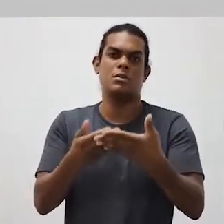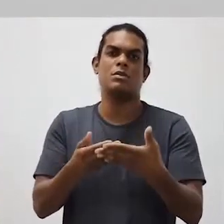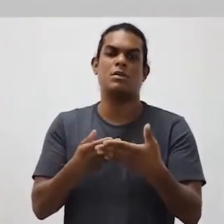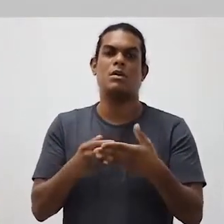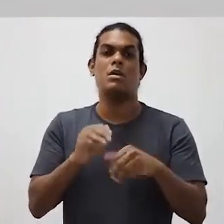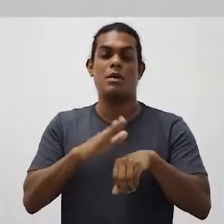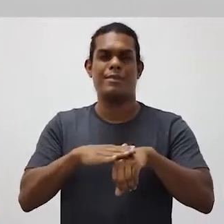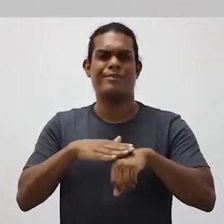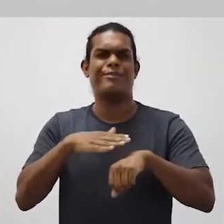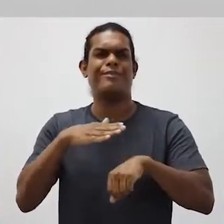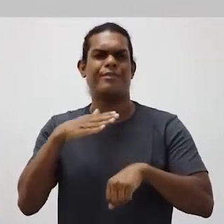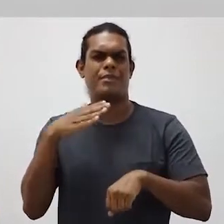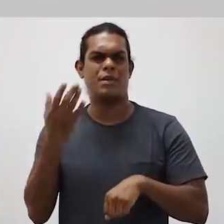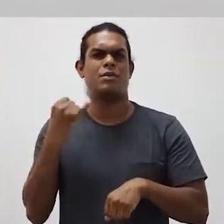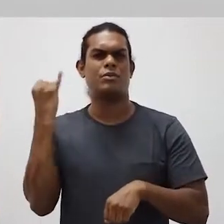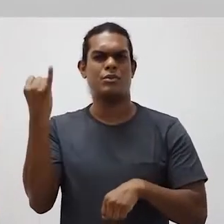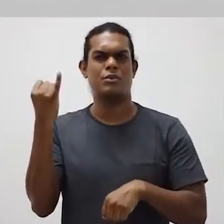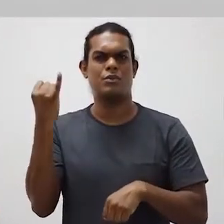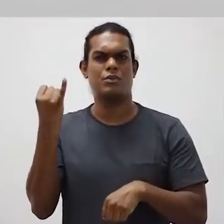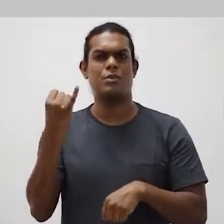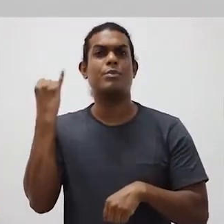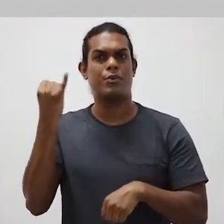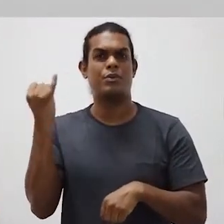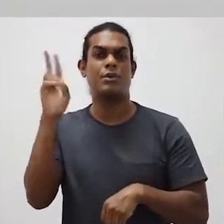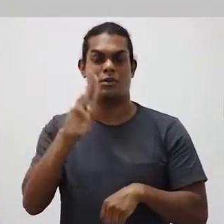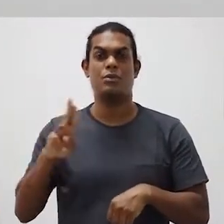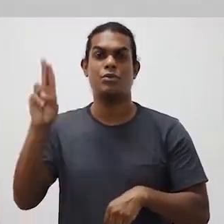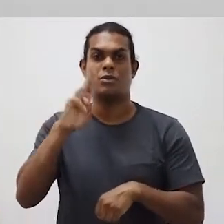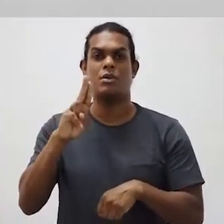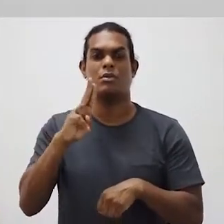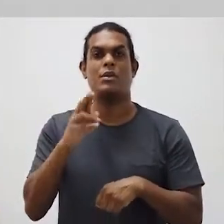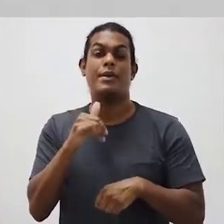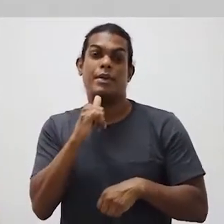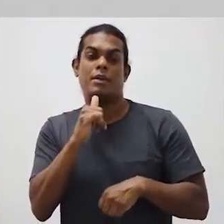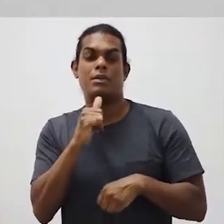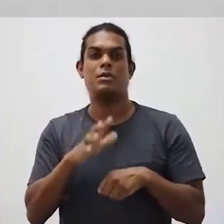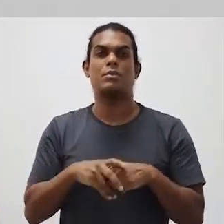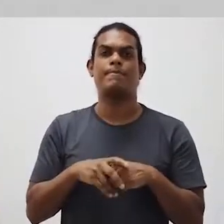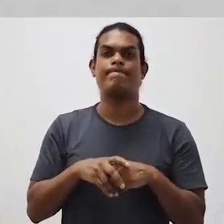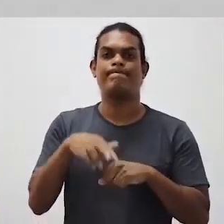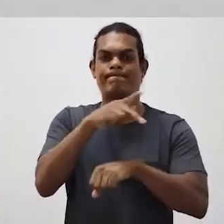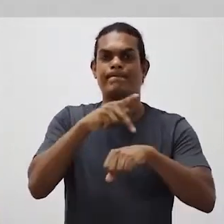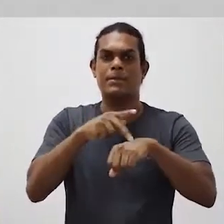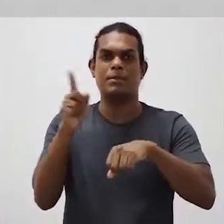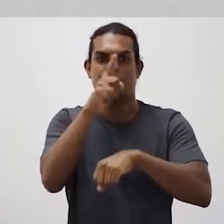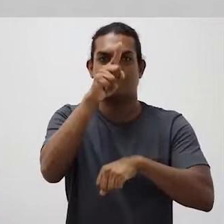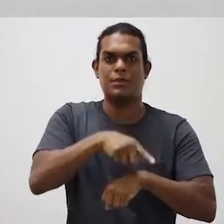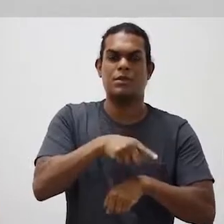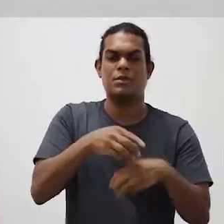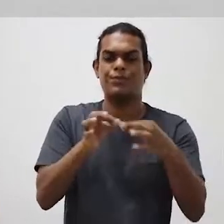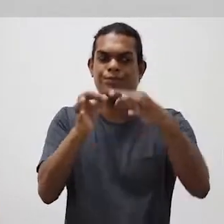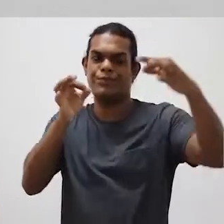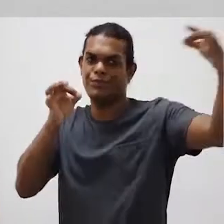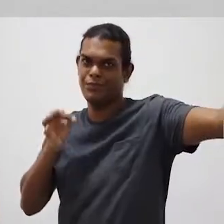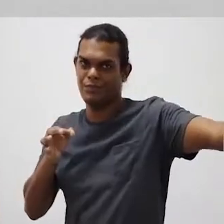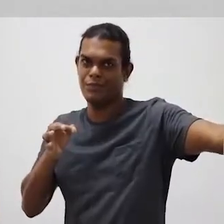comumente utilizado para a exportação de produtos da China, é quando eu tenho deslocamento de grandes distâncias